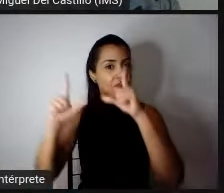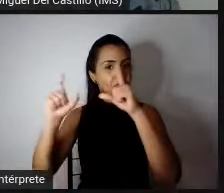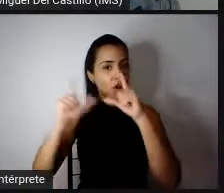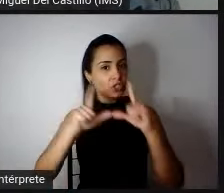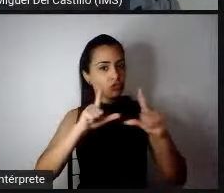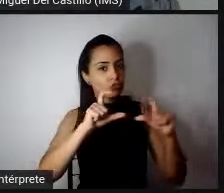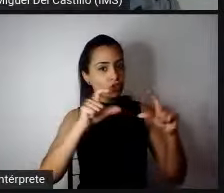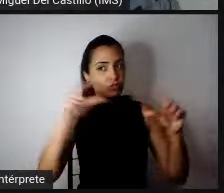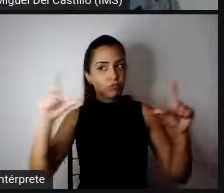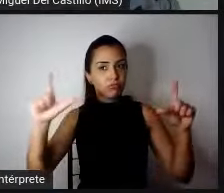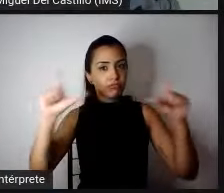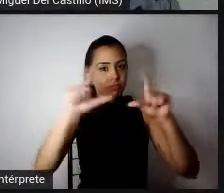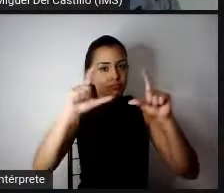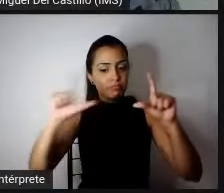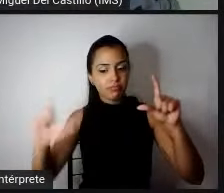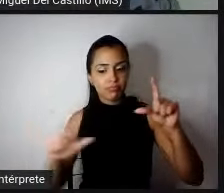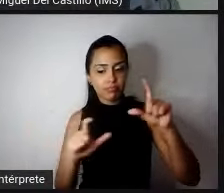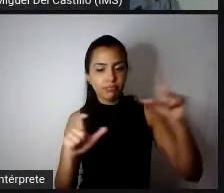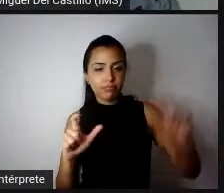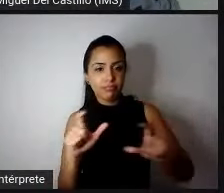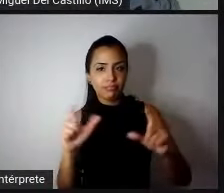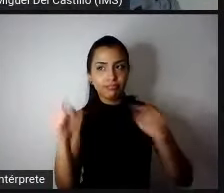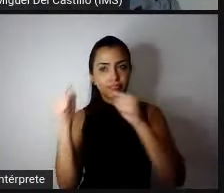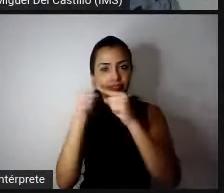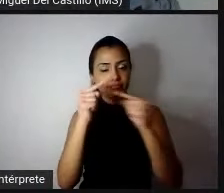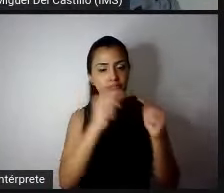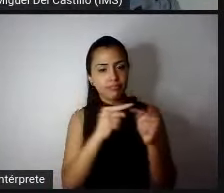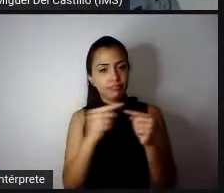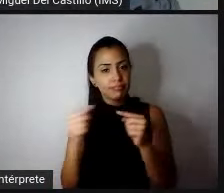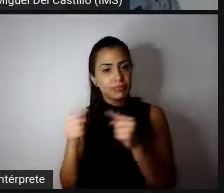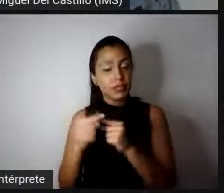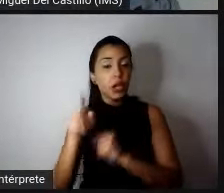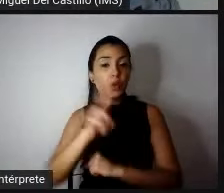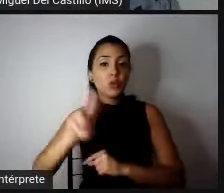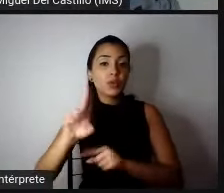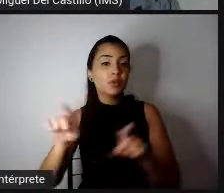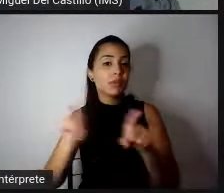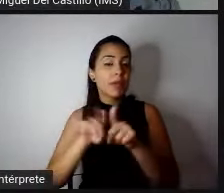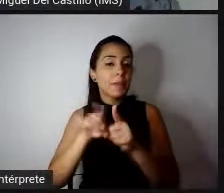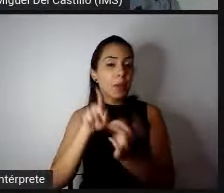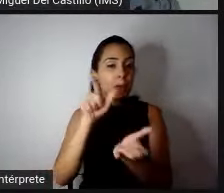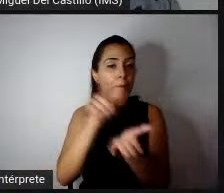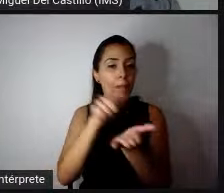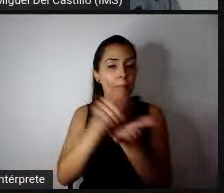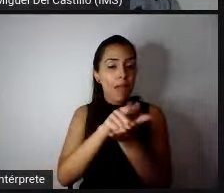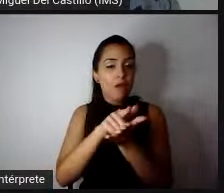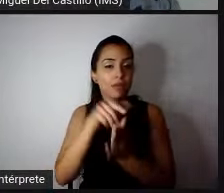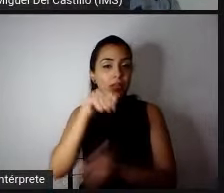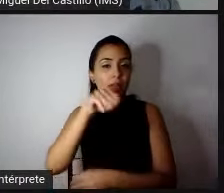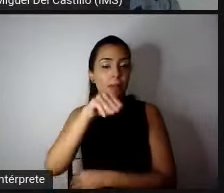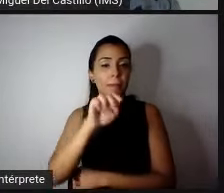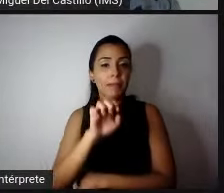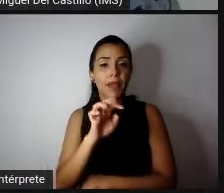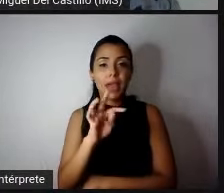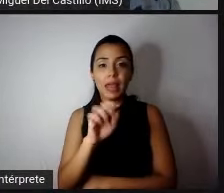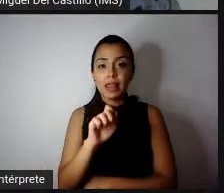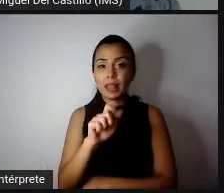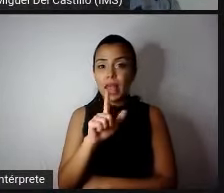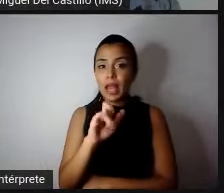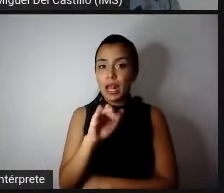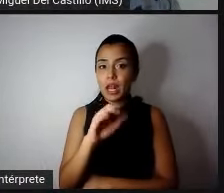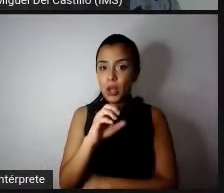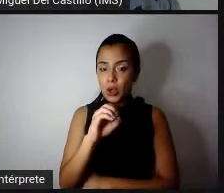fazendo ampliações com papel metálico. Bom, ele se aproxima mais com